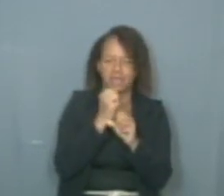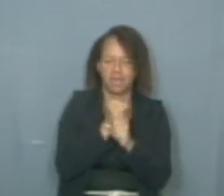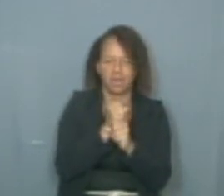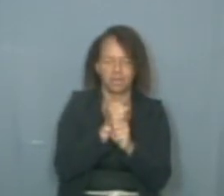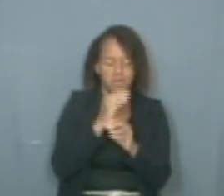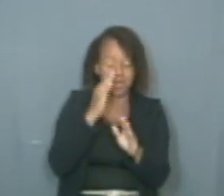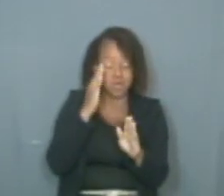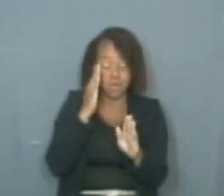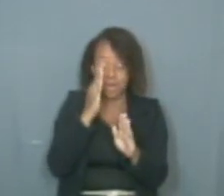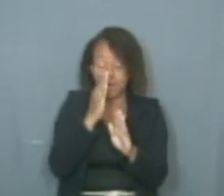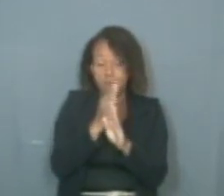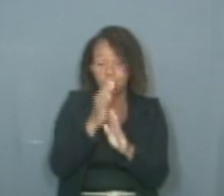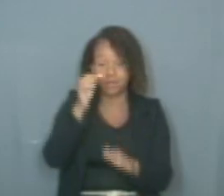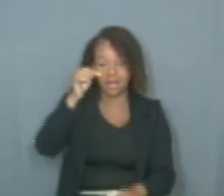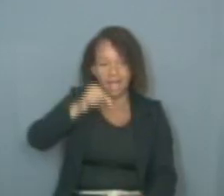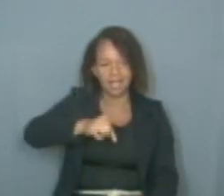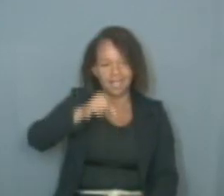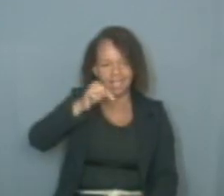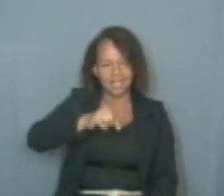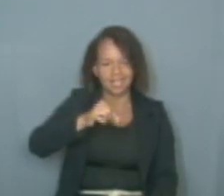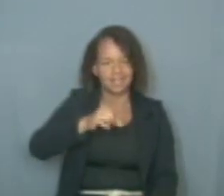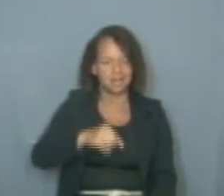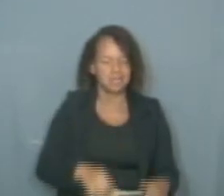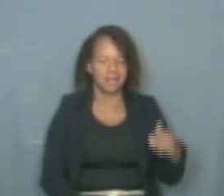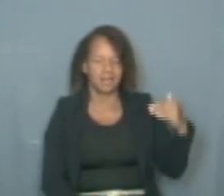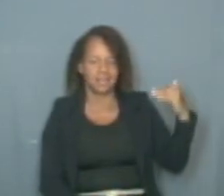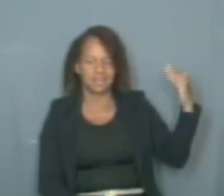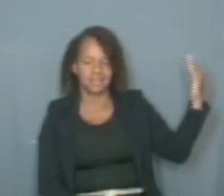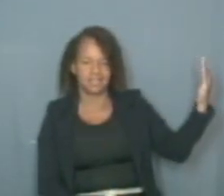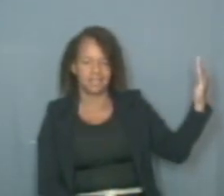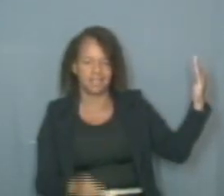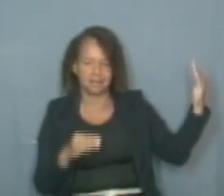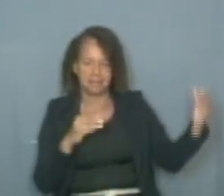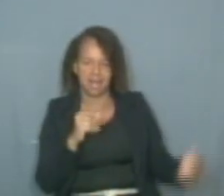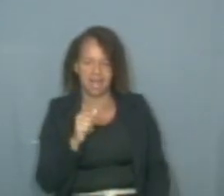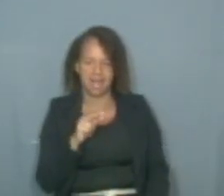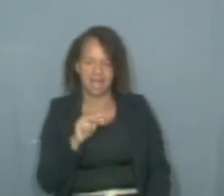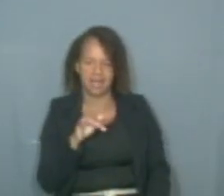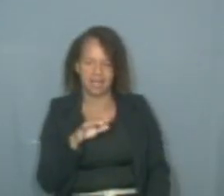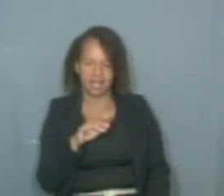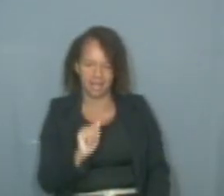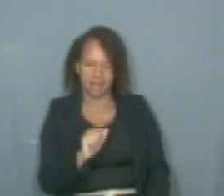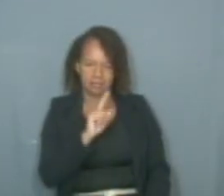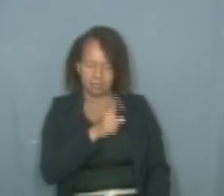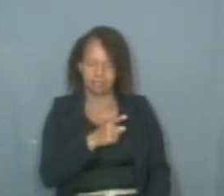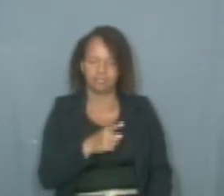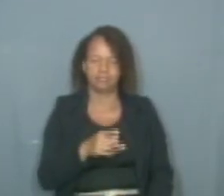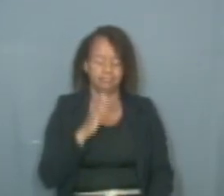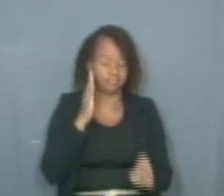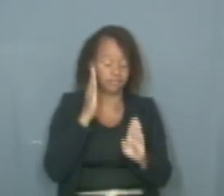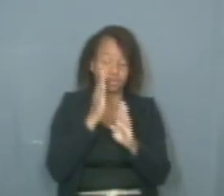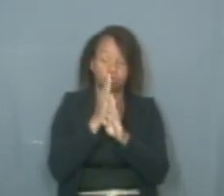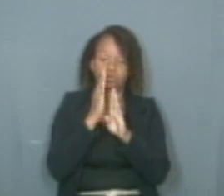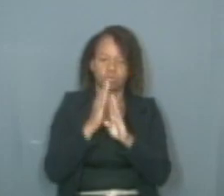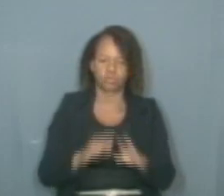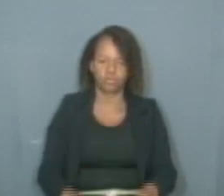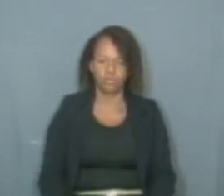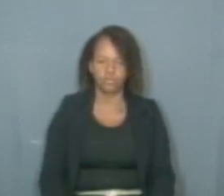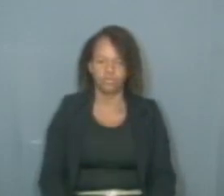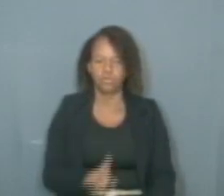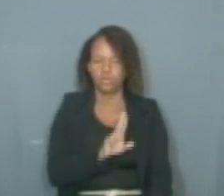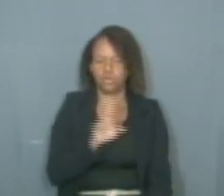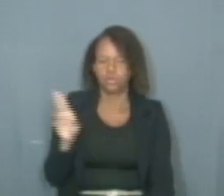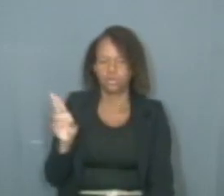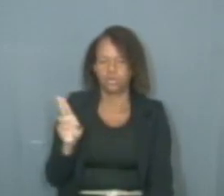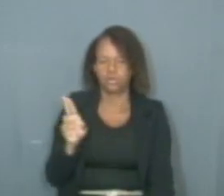Um encontro, aqui na minha direita está aqui a senhora Marília, ela faz um encontro que se